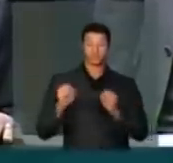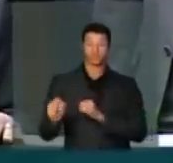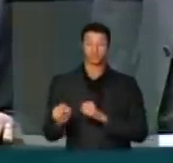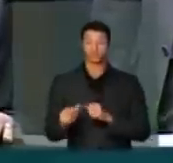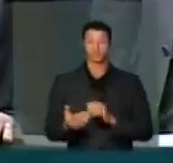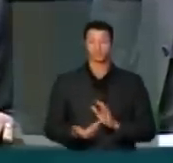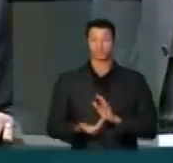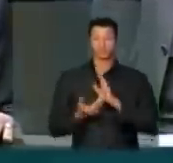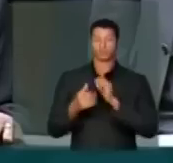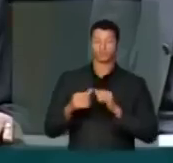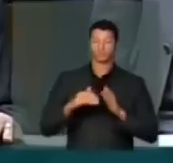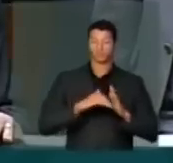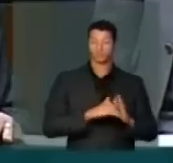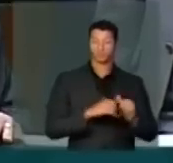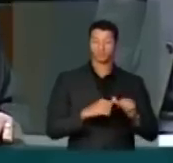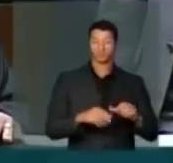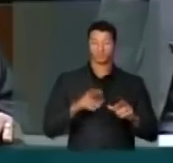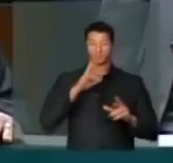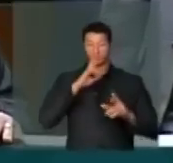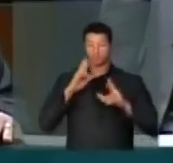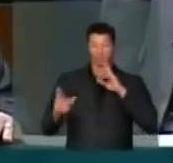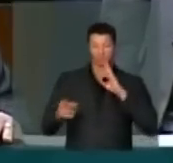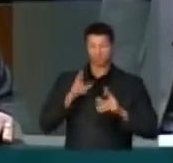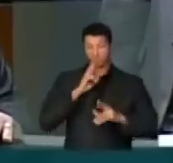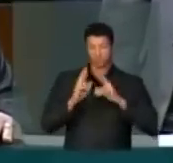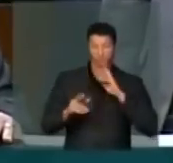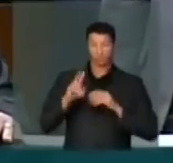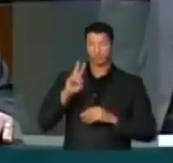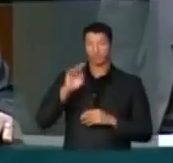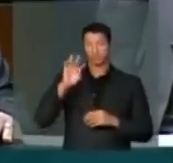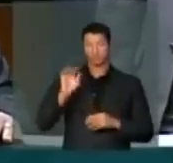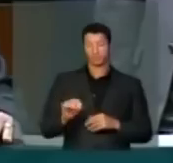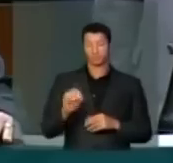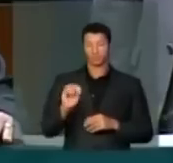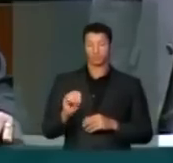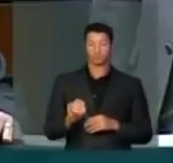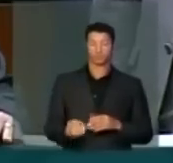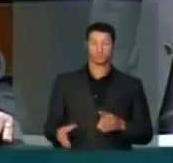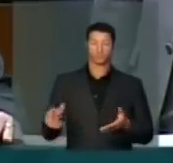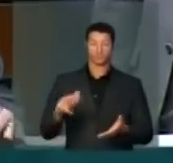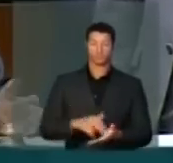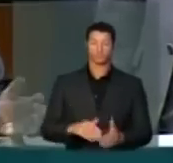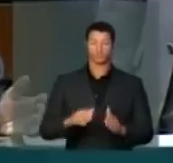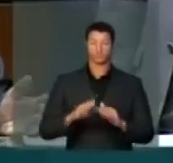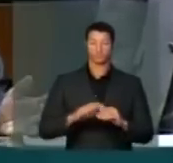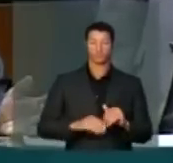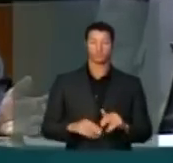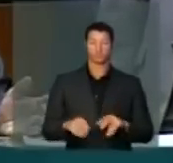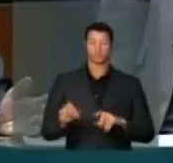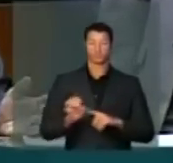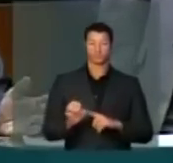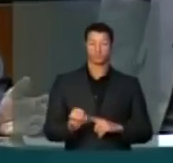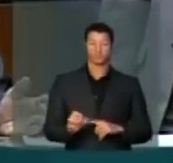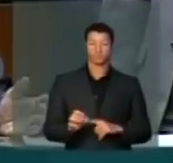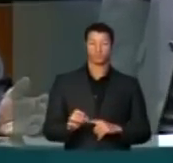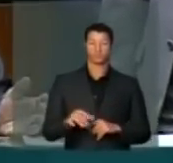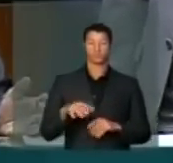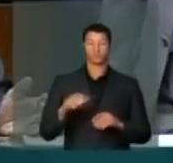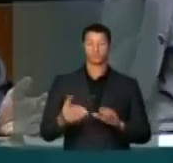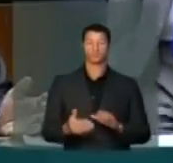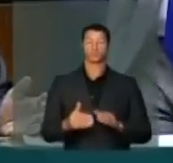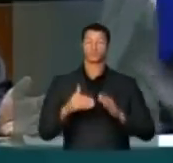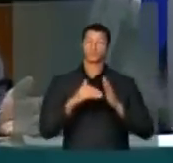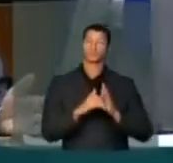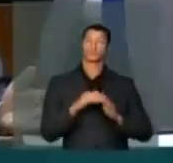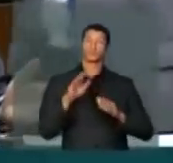o Congresso ficar reclamando dos vetos que foram colocados pelo Executivo. Cabe ao